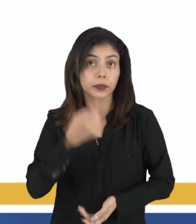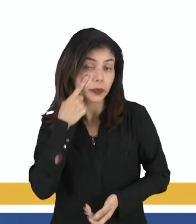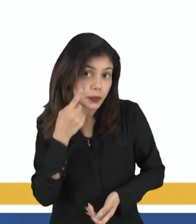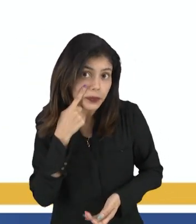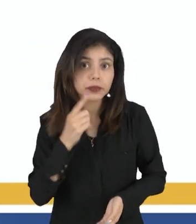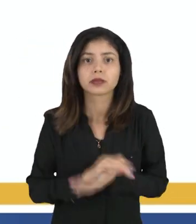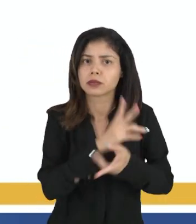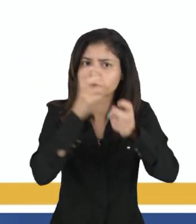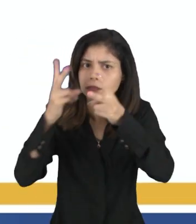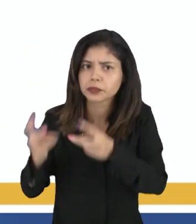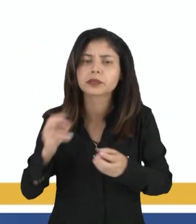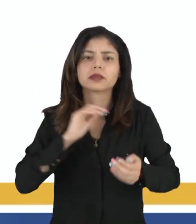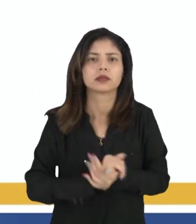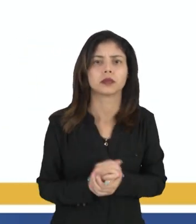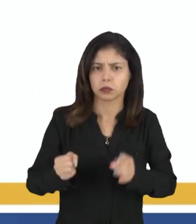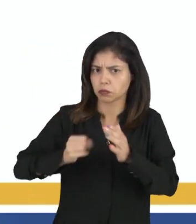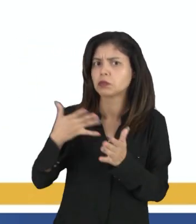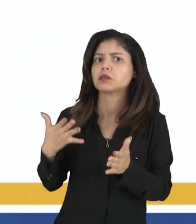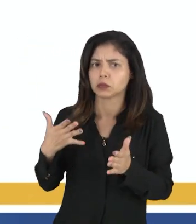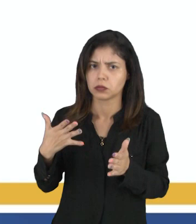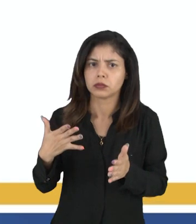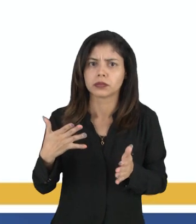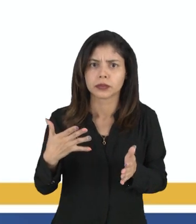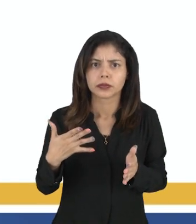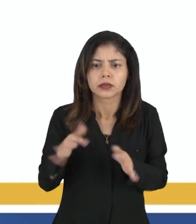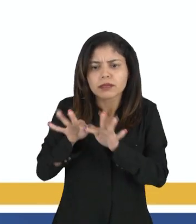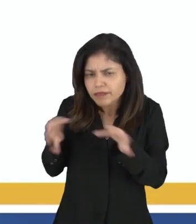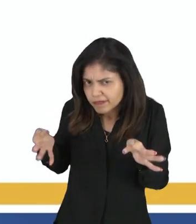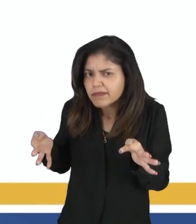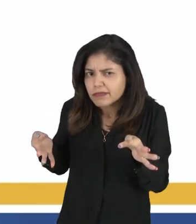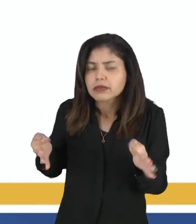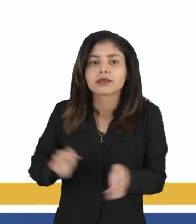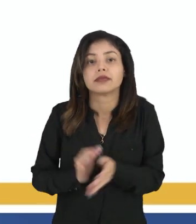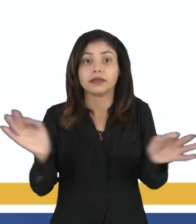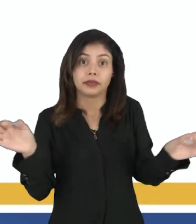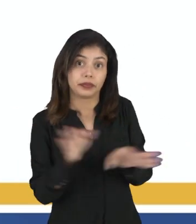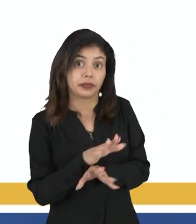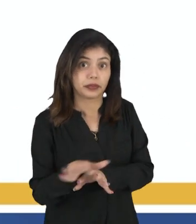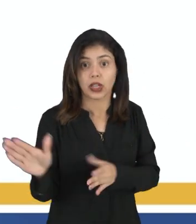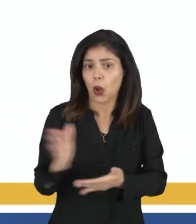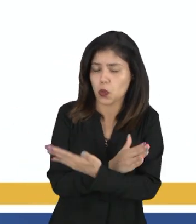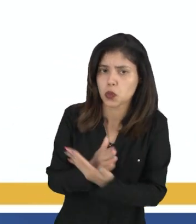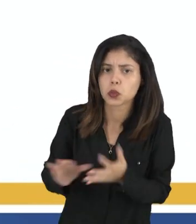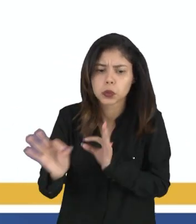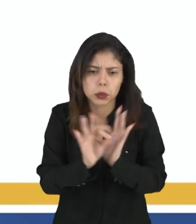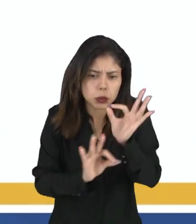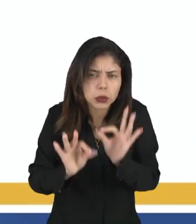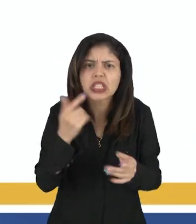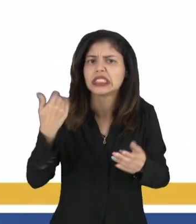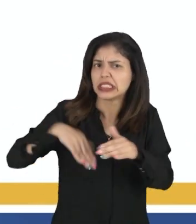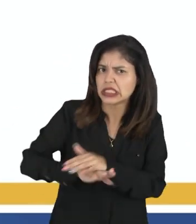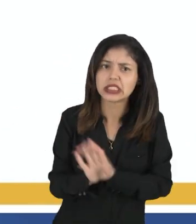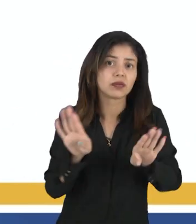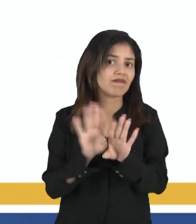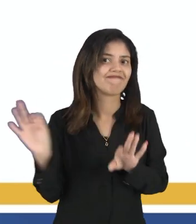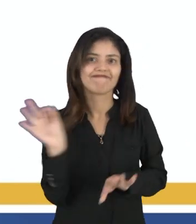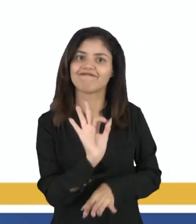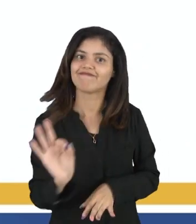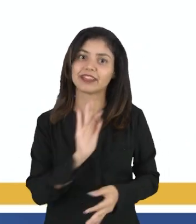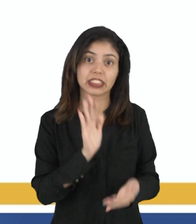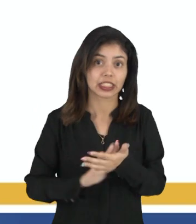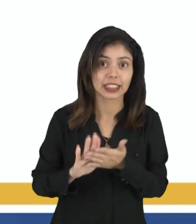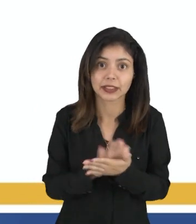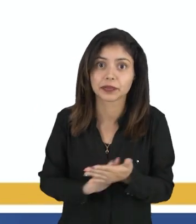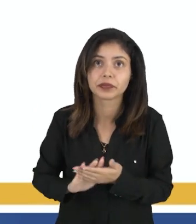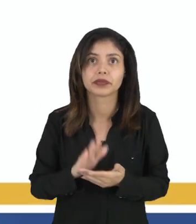Observem que por ser uma classificação muito simplória, né, muito simples, acabava que alguns organismos não se encaixavam em nenhuma categoria,